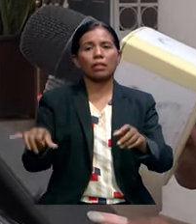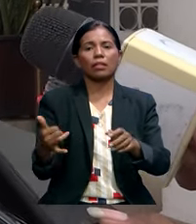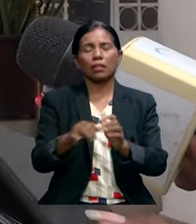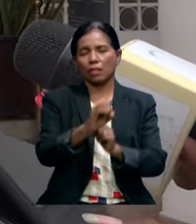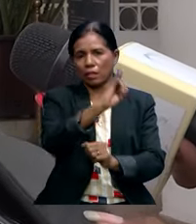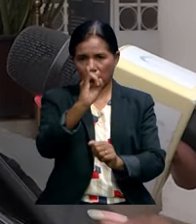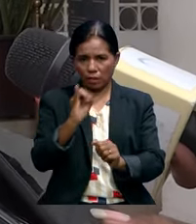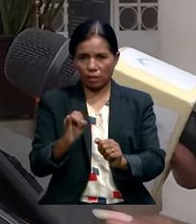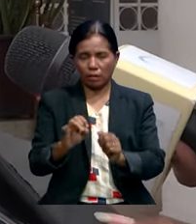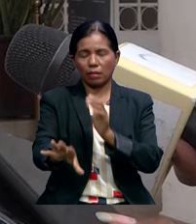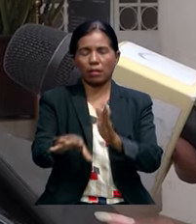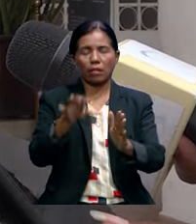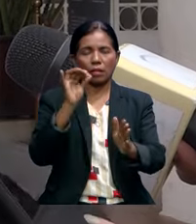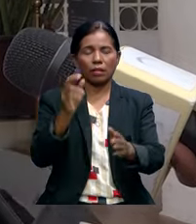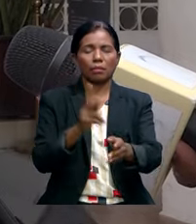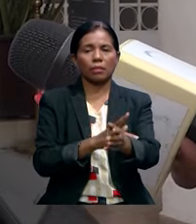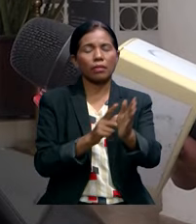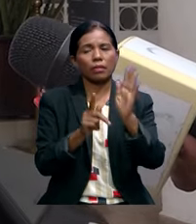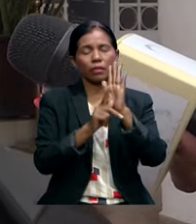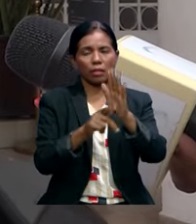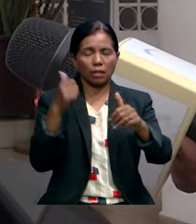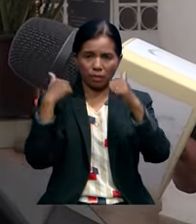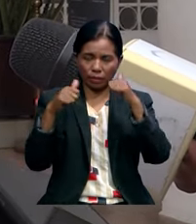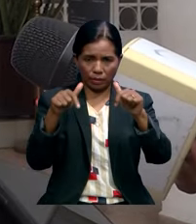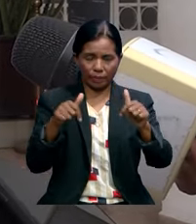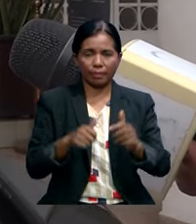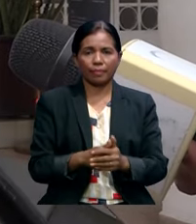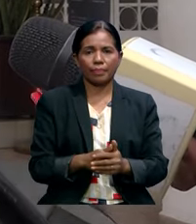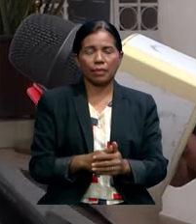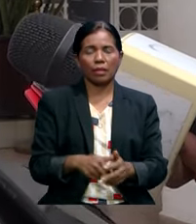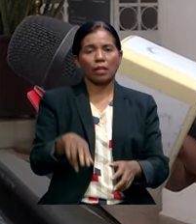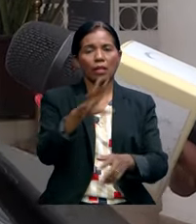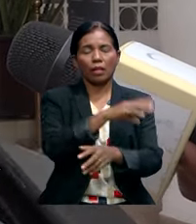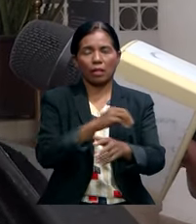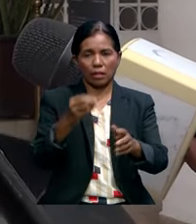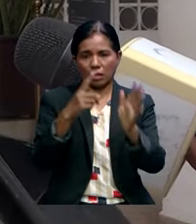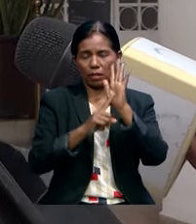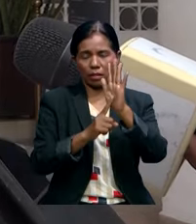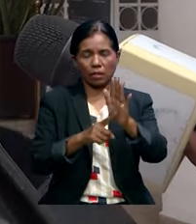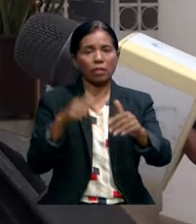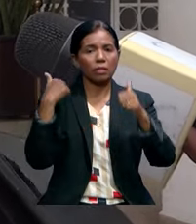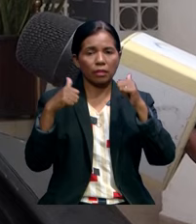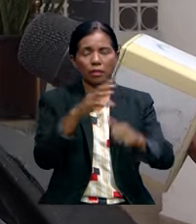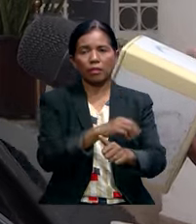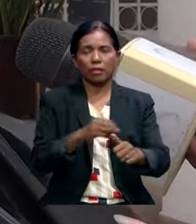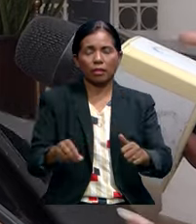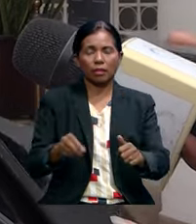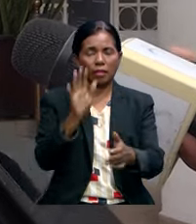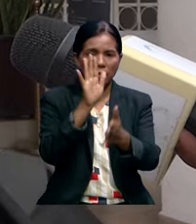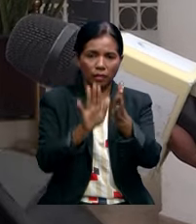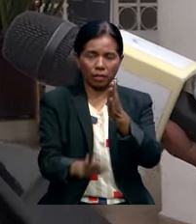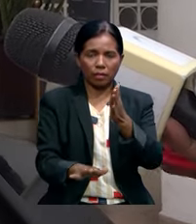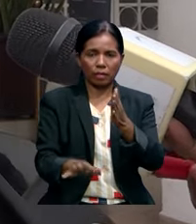ba atau hetan be promosan pura antiguidade. Além de né, regime promoção baseada na antiguidade, né, se há menos estagnação